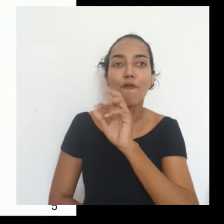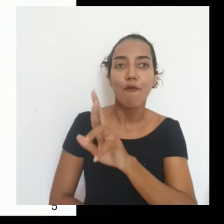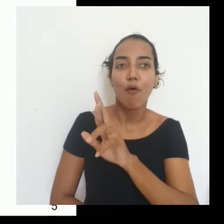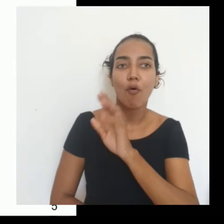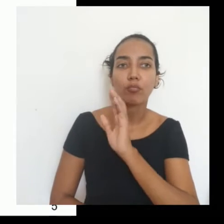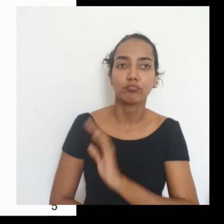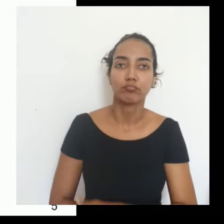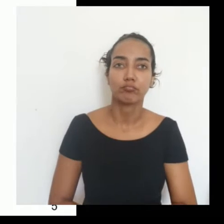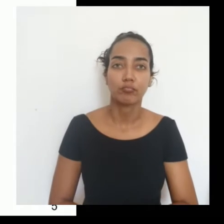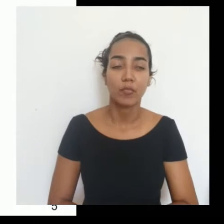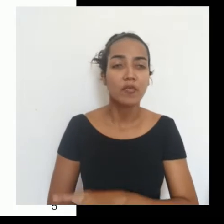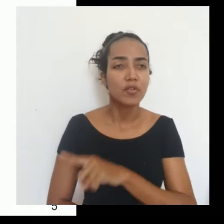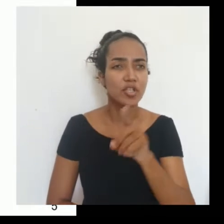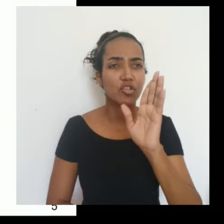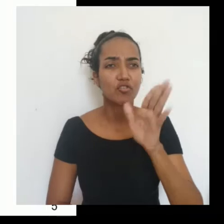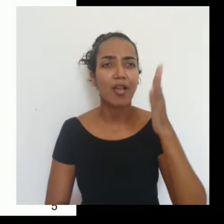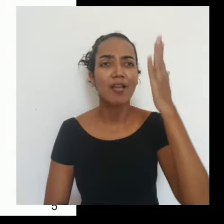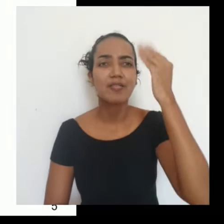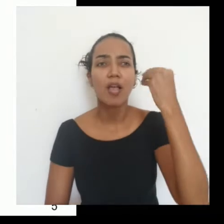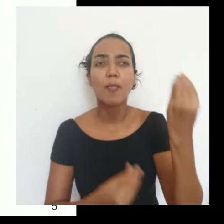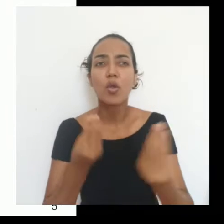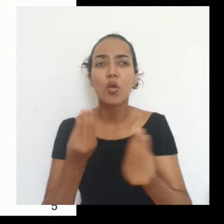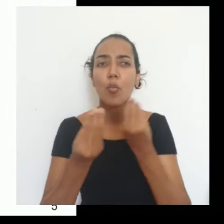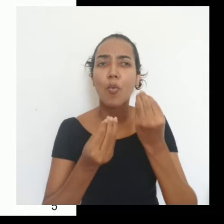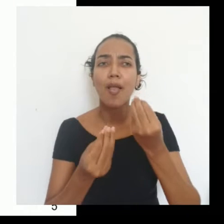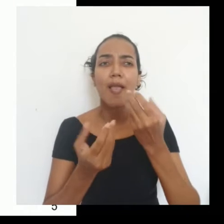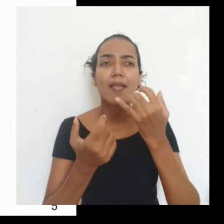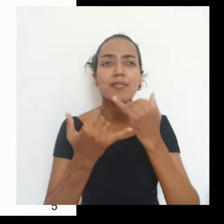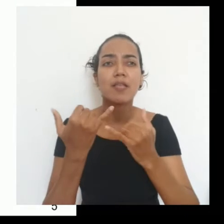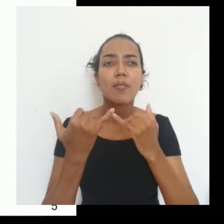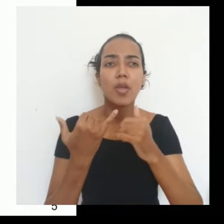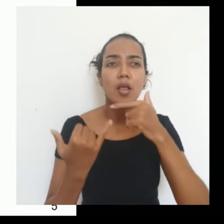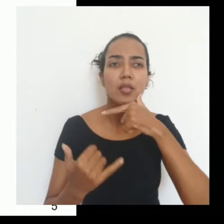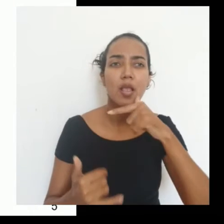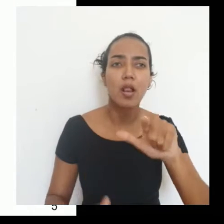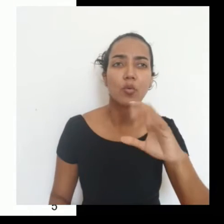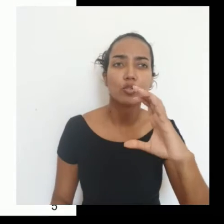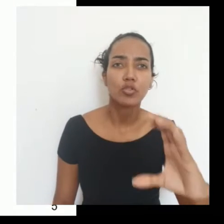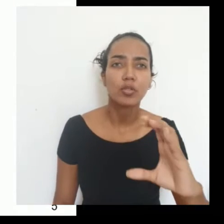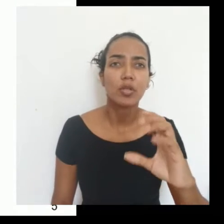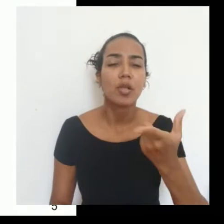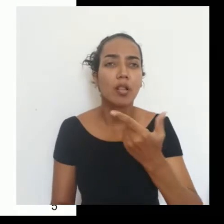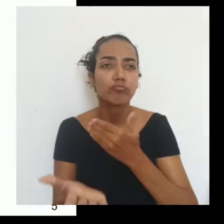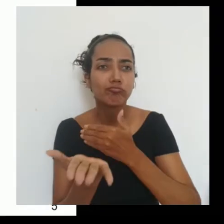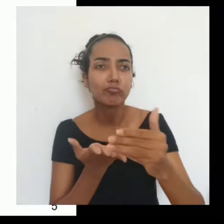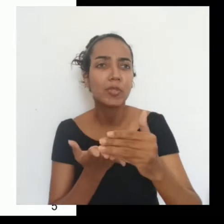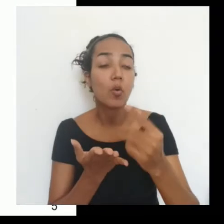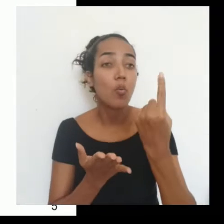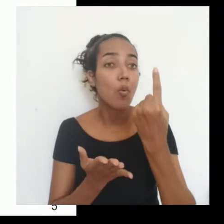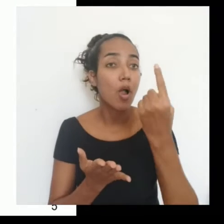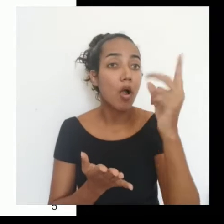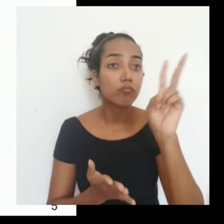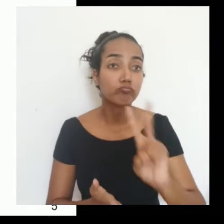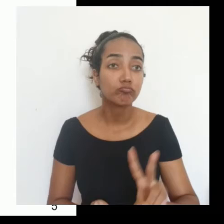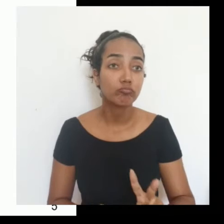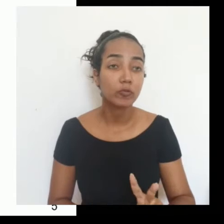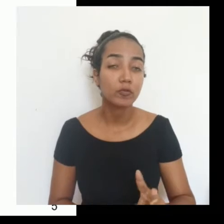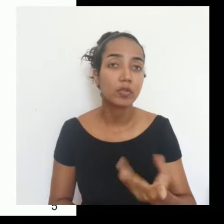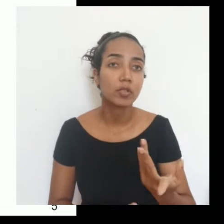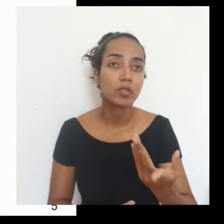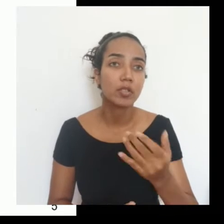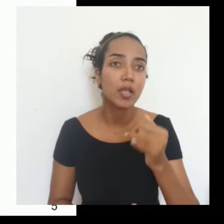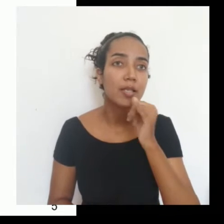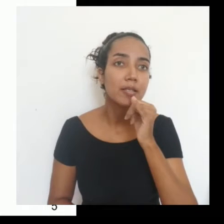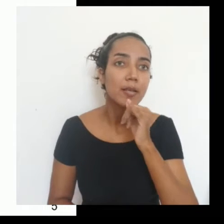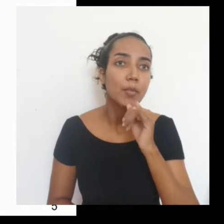sintaxe do for. O for é muito parecido com C. For, uma determinada inicialização. Essa inicialização é executada uma única vez. Por exemplo, int i igual a 0.